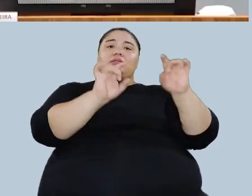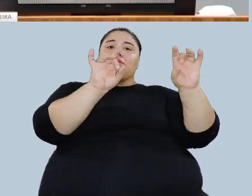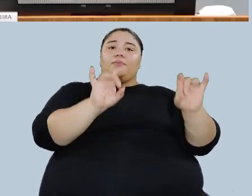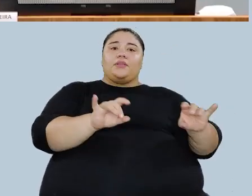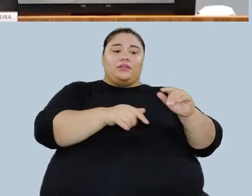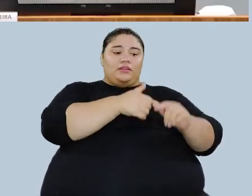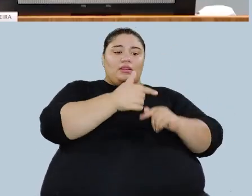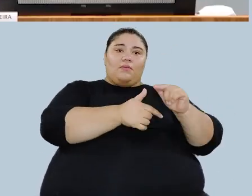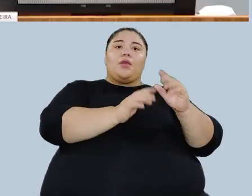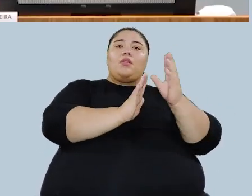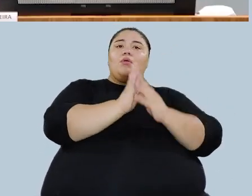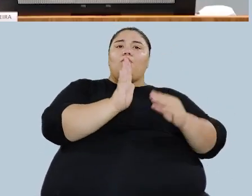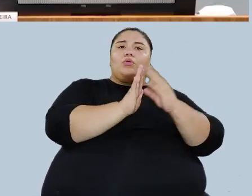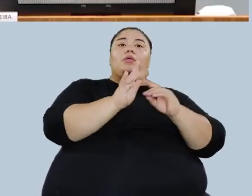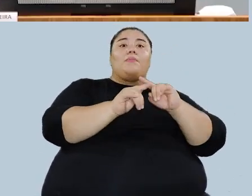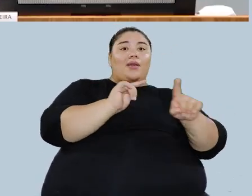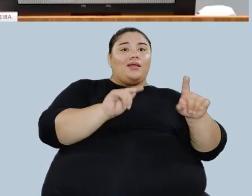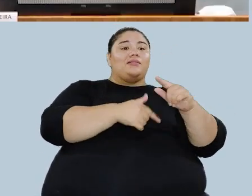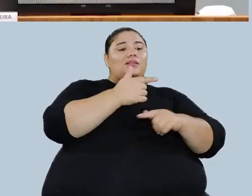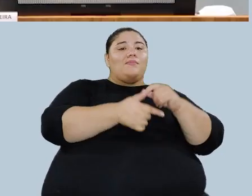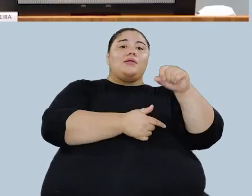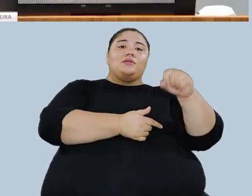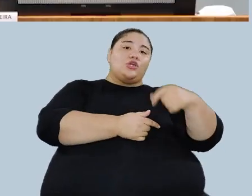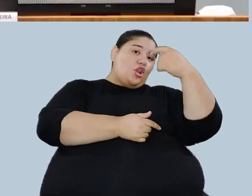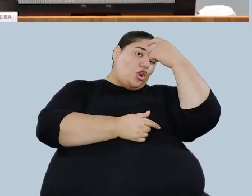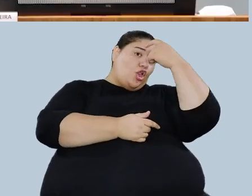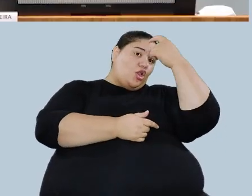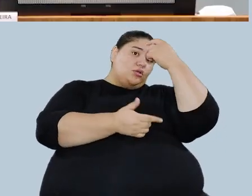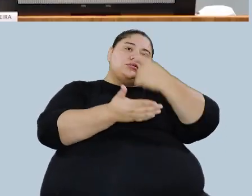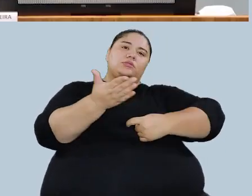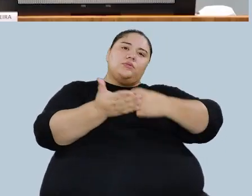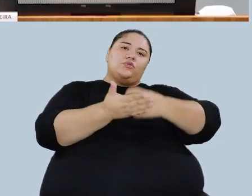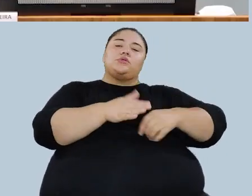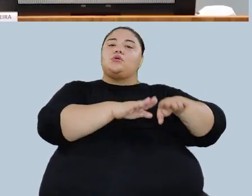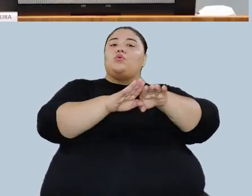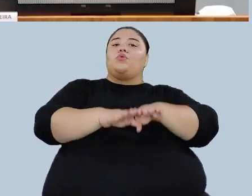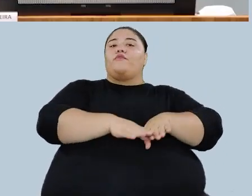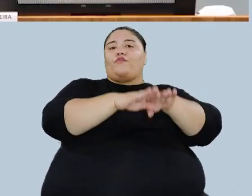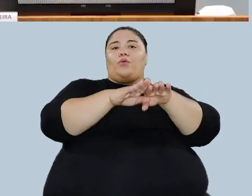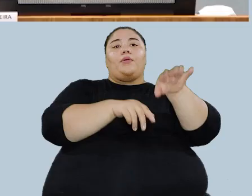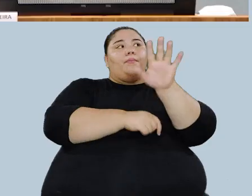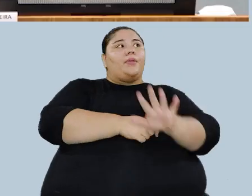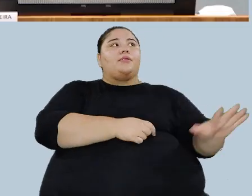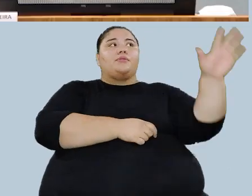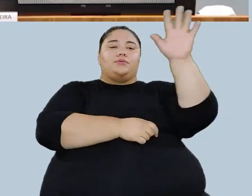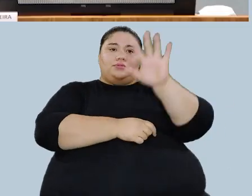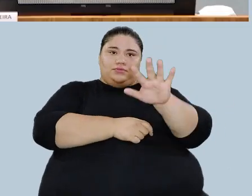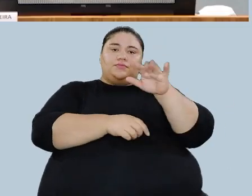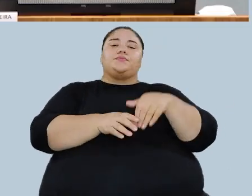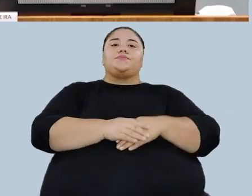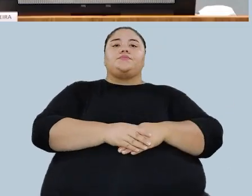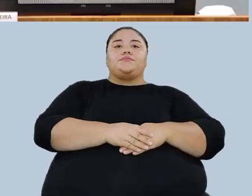não trabalha com esse modelo de crédito, mas trabalha, sim, com uma lógica de tributação uniforme, né, em todo o território